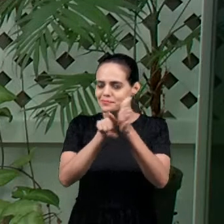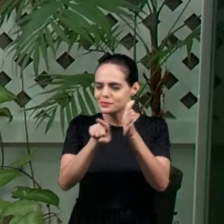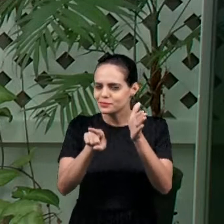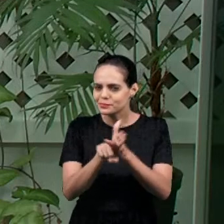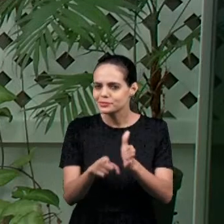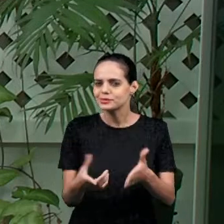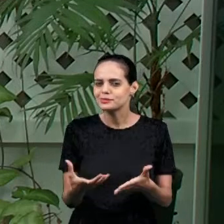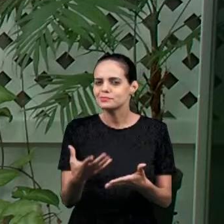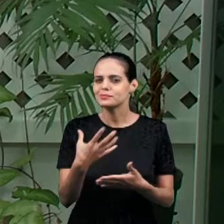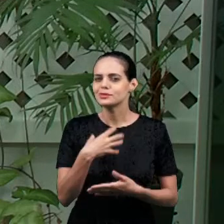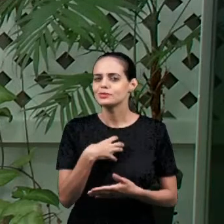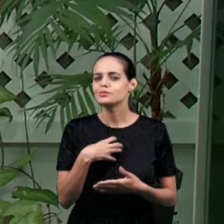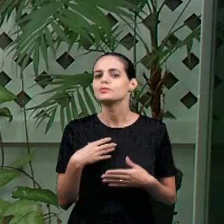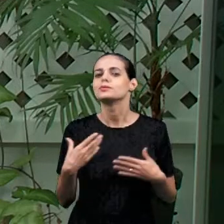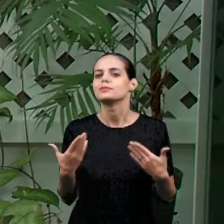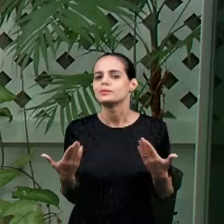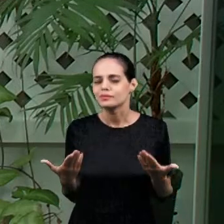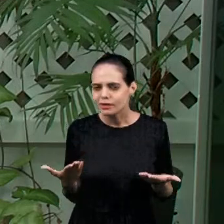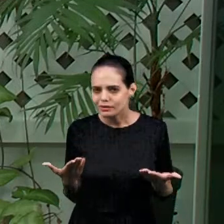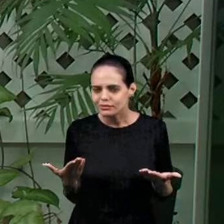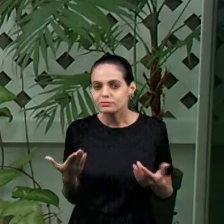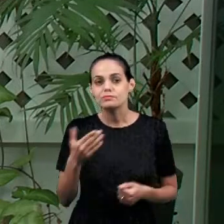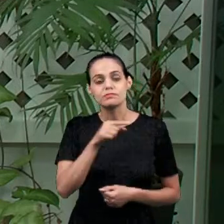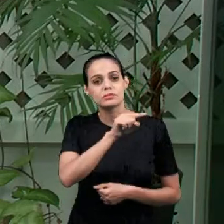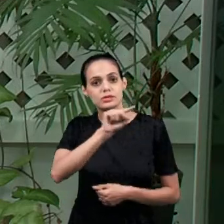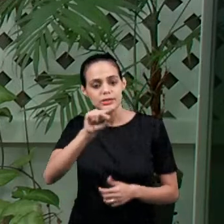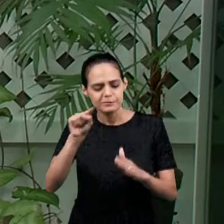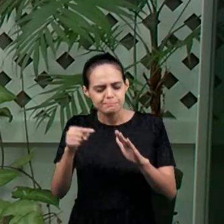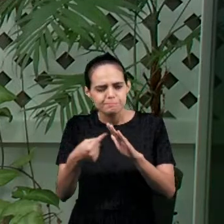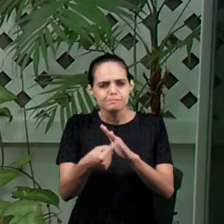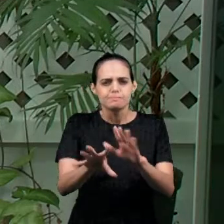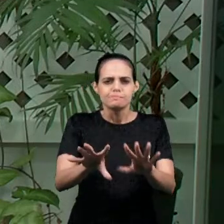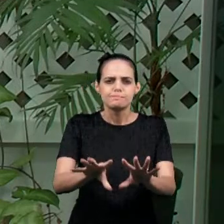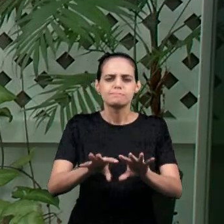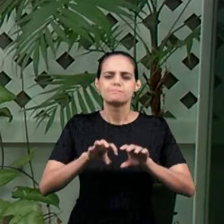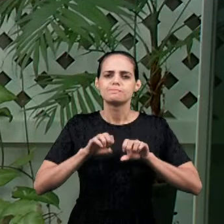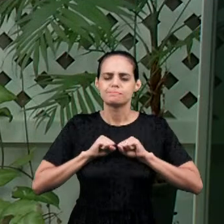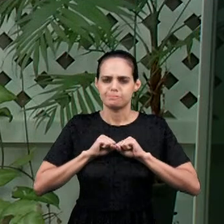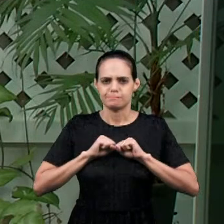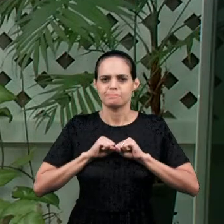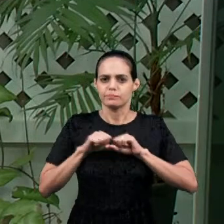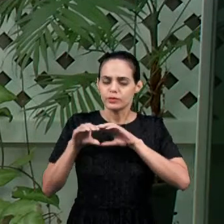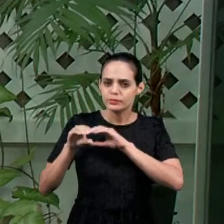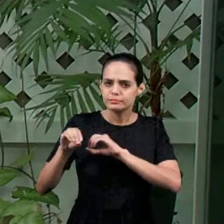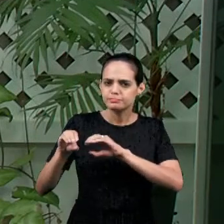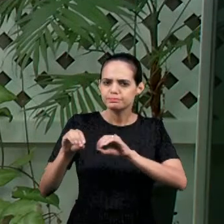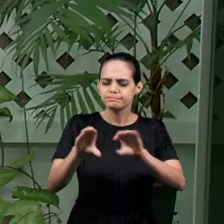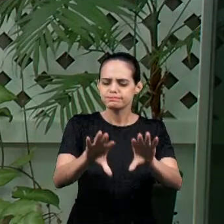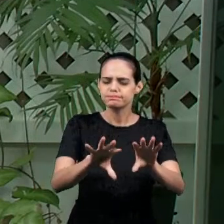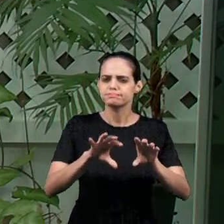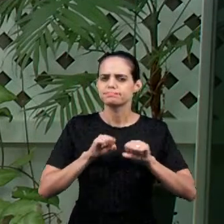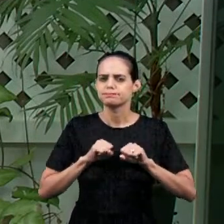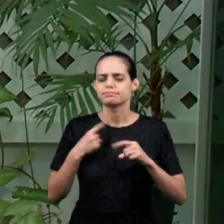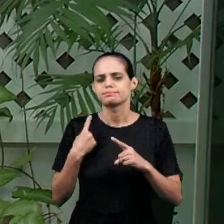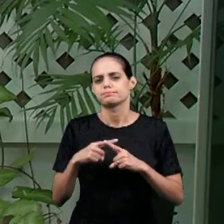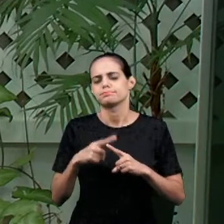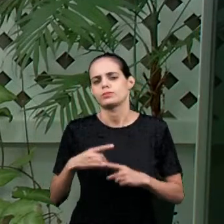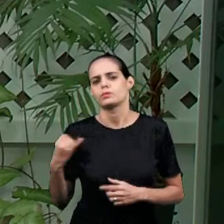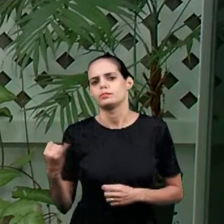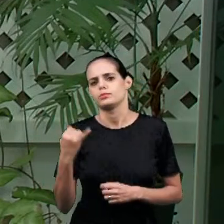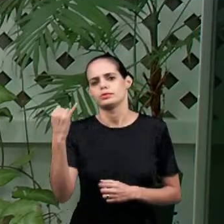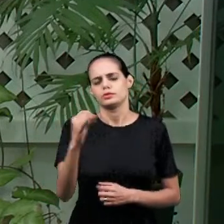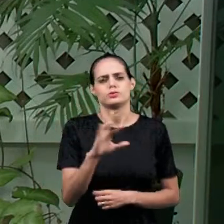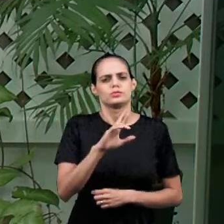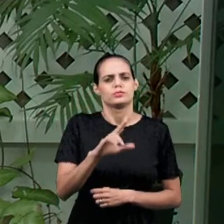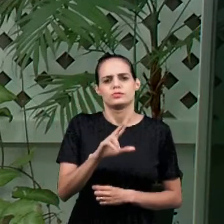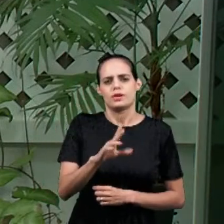sentido de que os irmãos se apropriem das lições, porque o importante não é conhecer